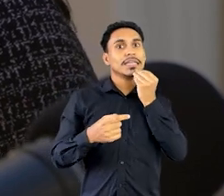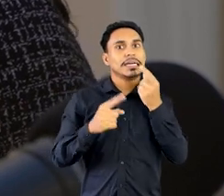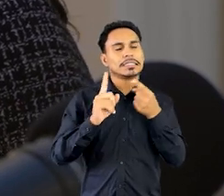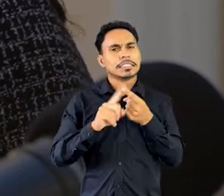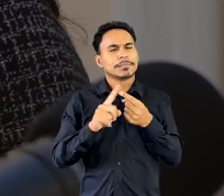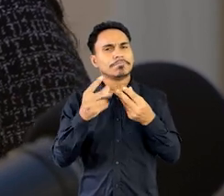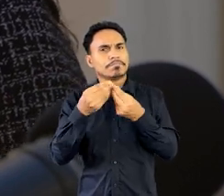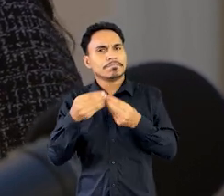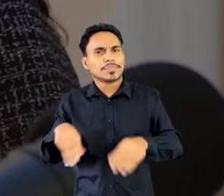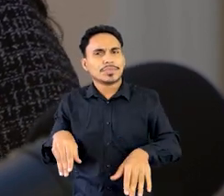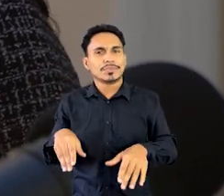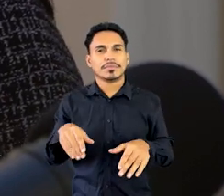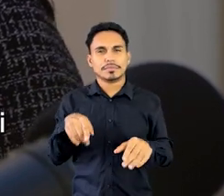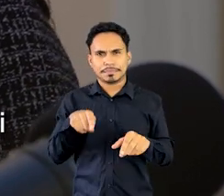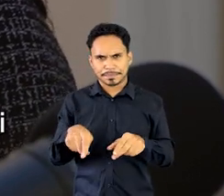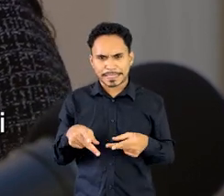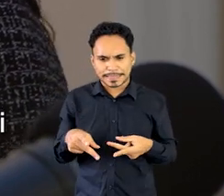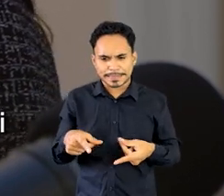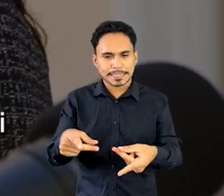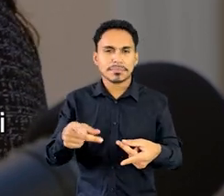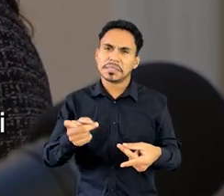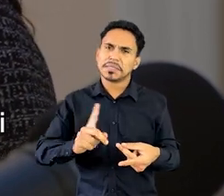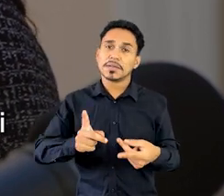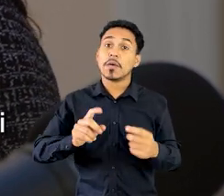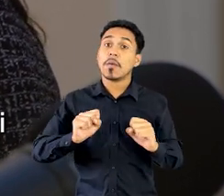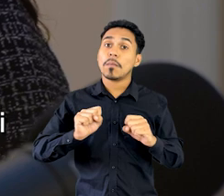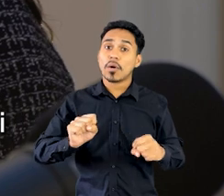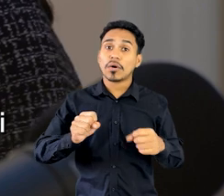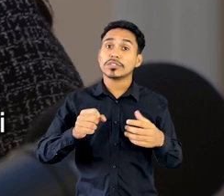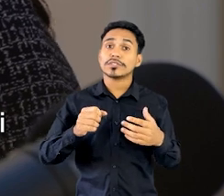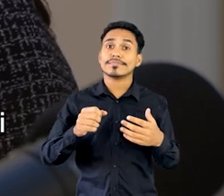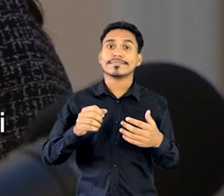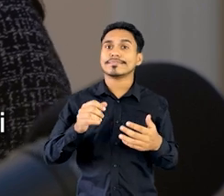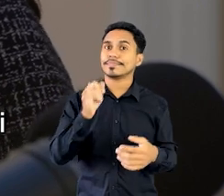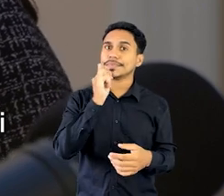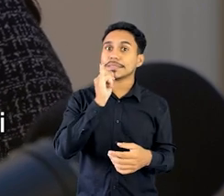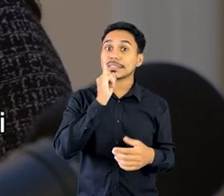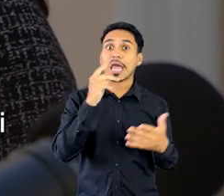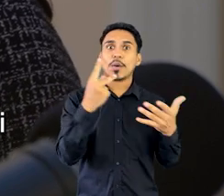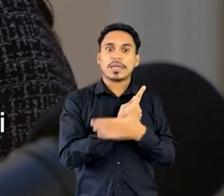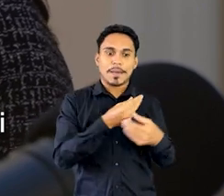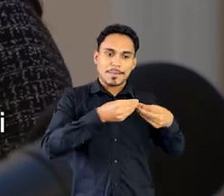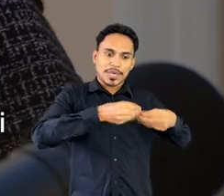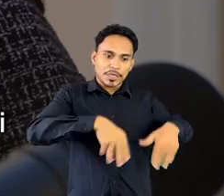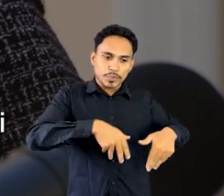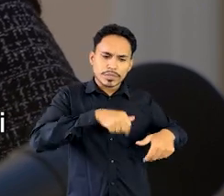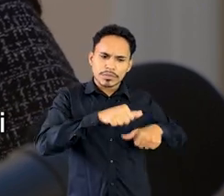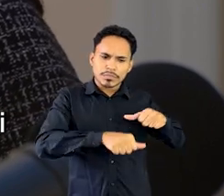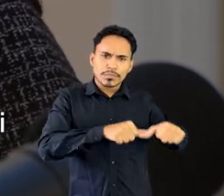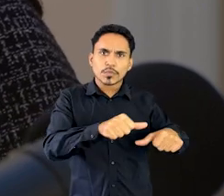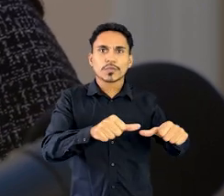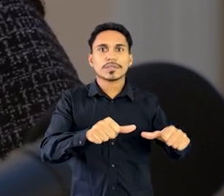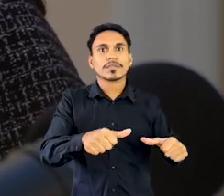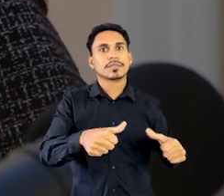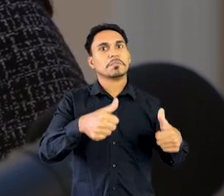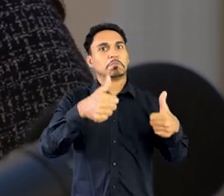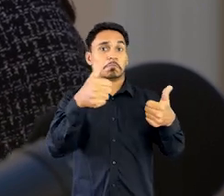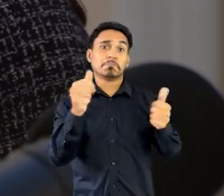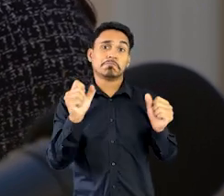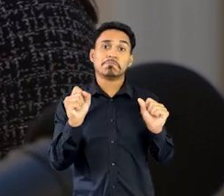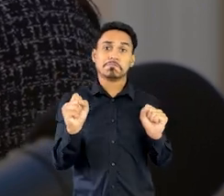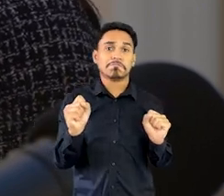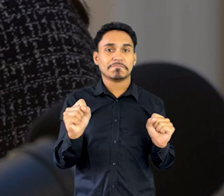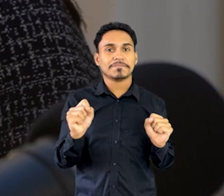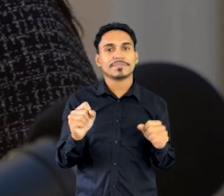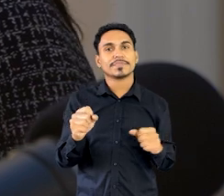porque nem tudo que é uma ameaça ela vai ser ameaça para sempre em algum momento aquilo dali pode se tornar também uma oportunidade pra rede e a